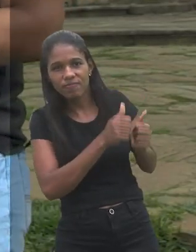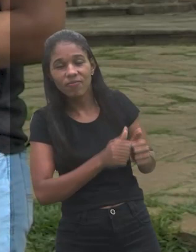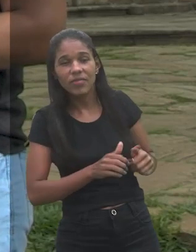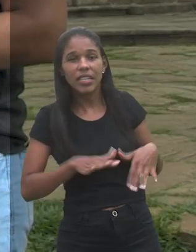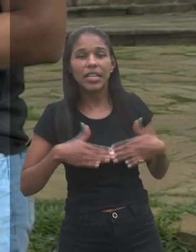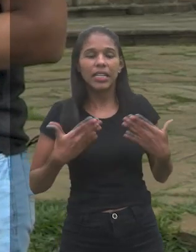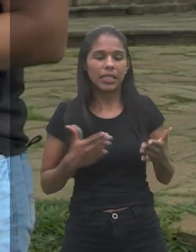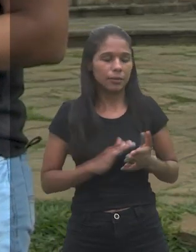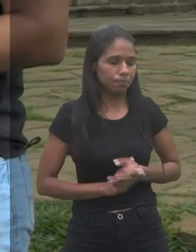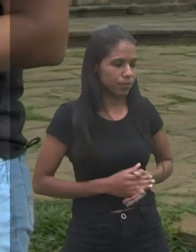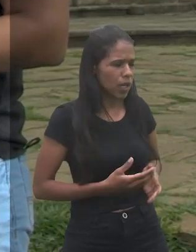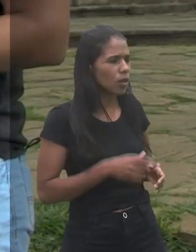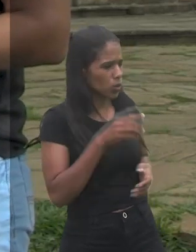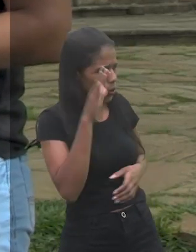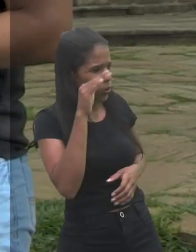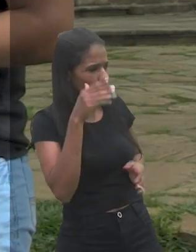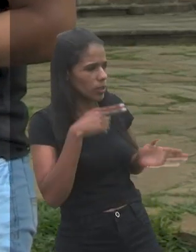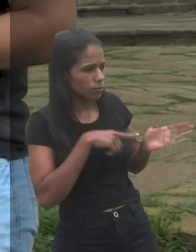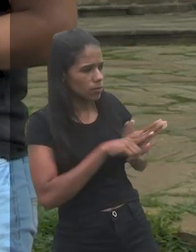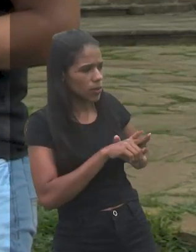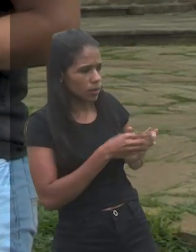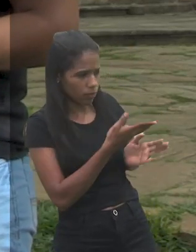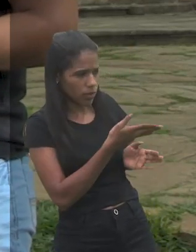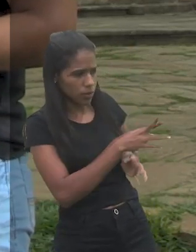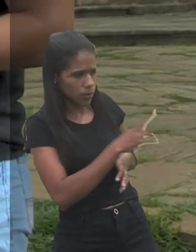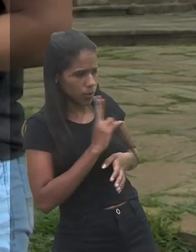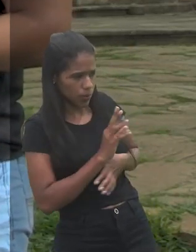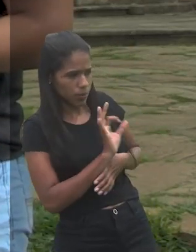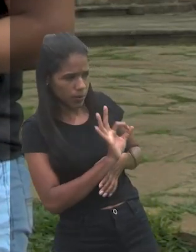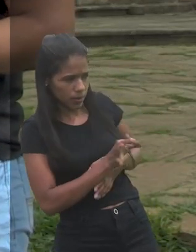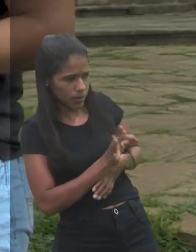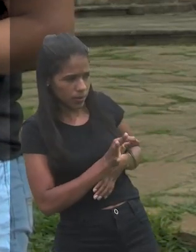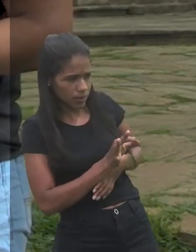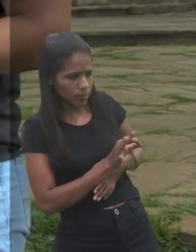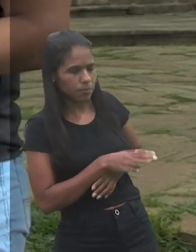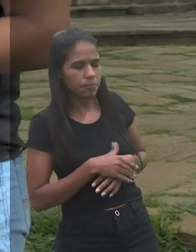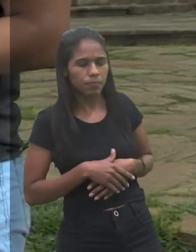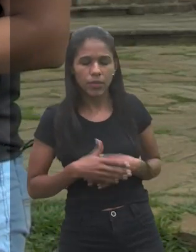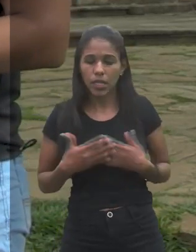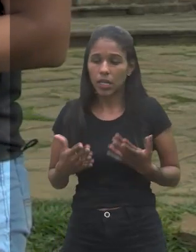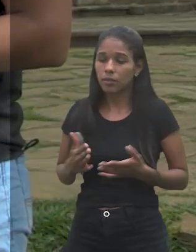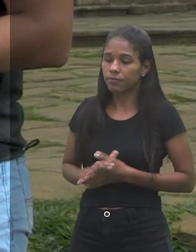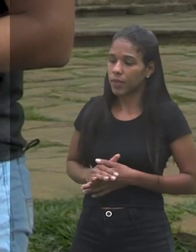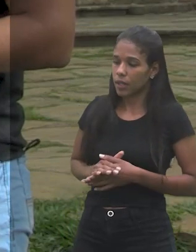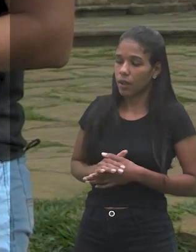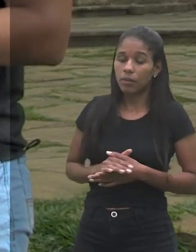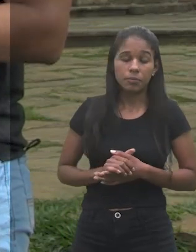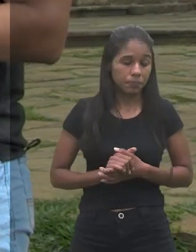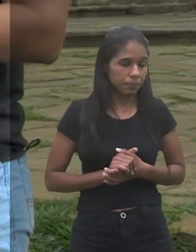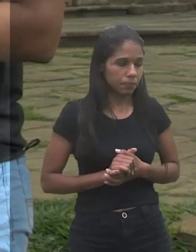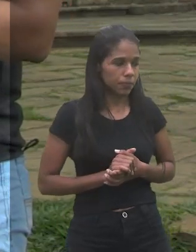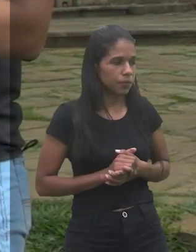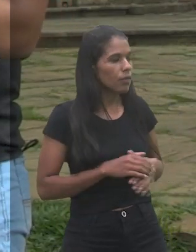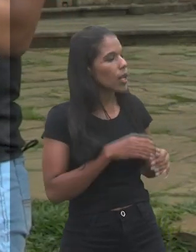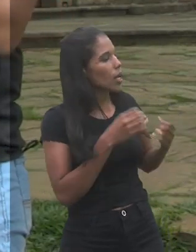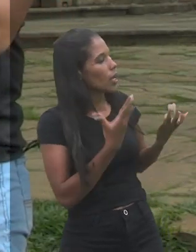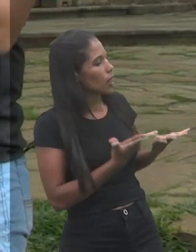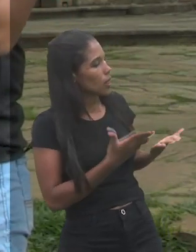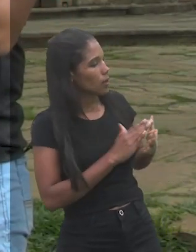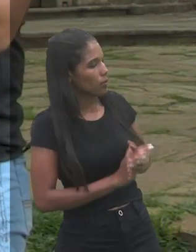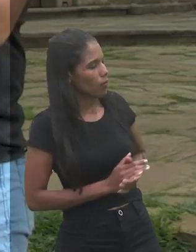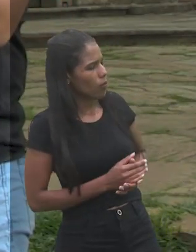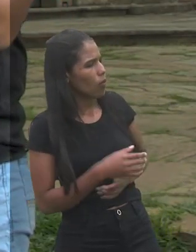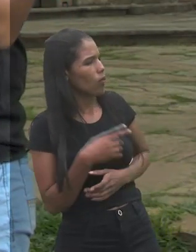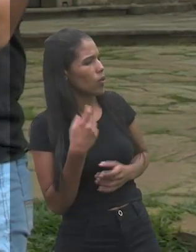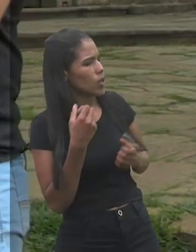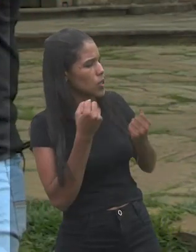falar se é verdade ou não. Diz que quando Aleijadinho estava esculpindo, e principalmente aquelas figuras